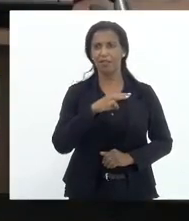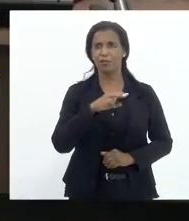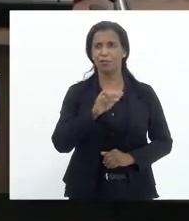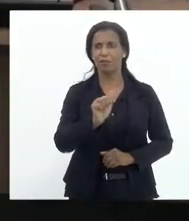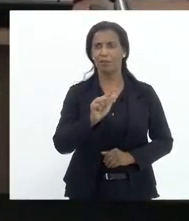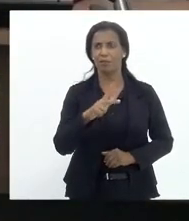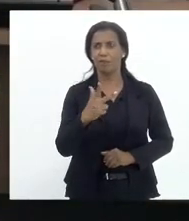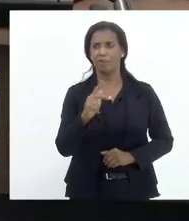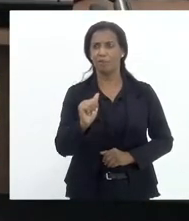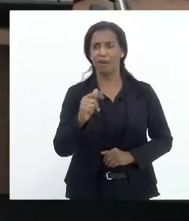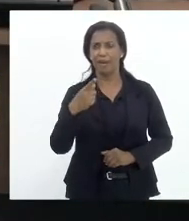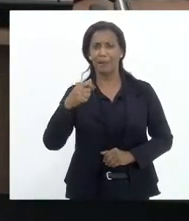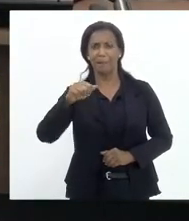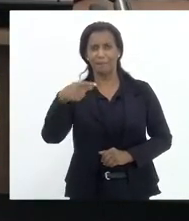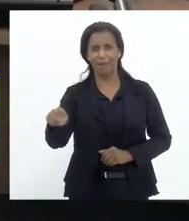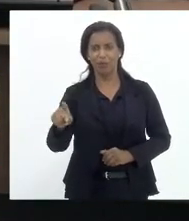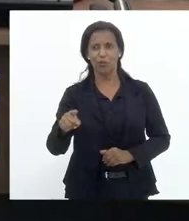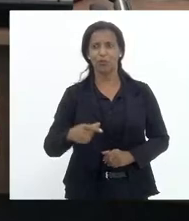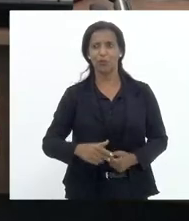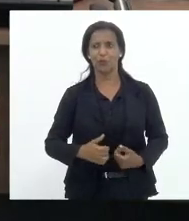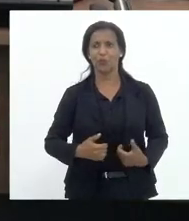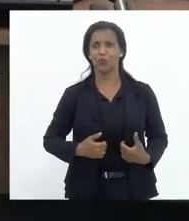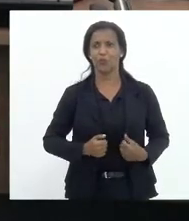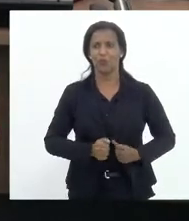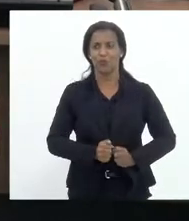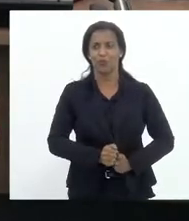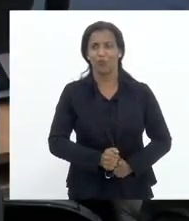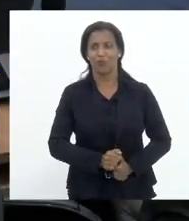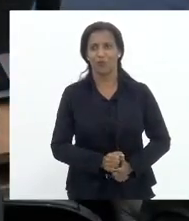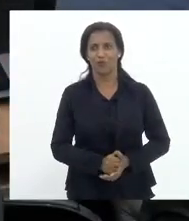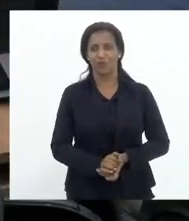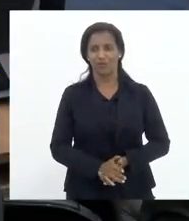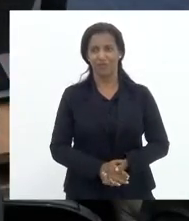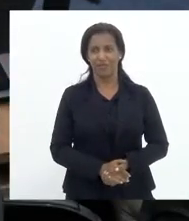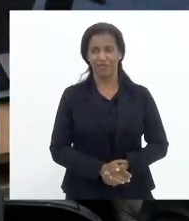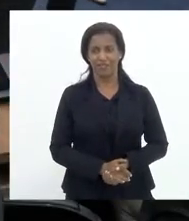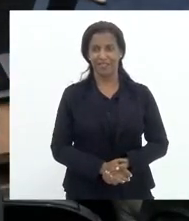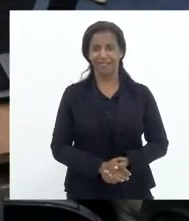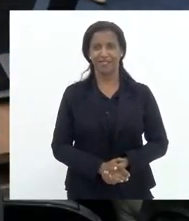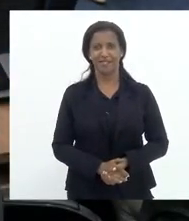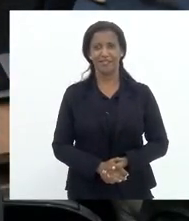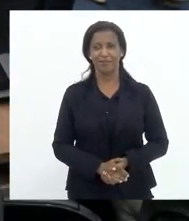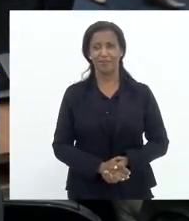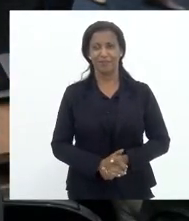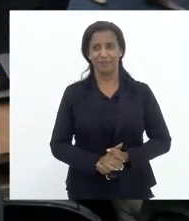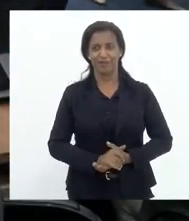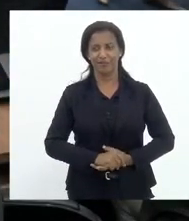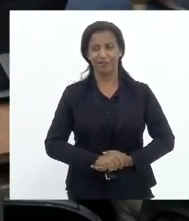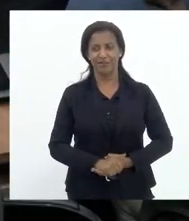pão Com quem estou com a vista alcançadas